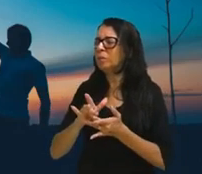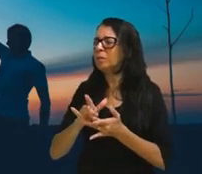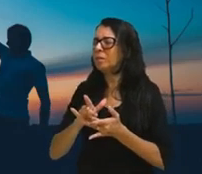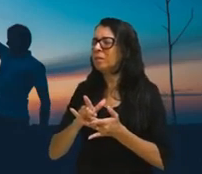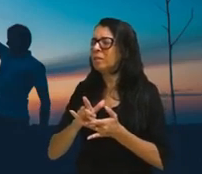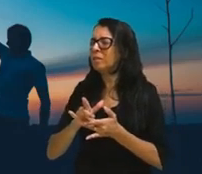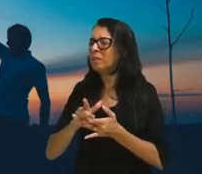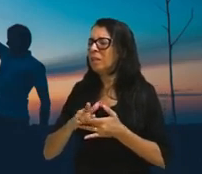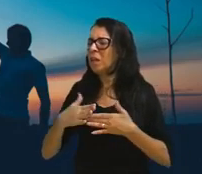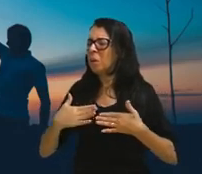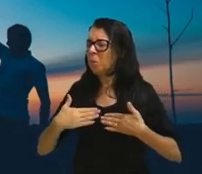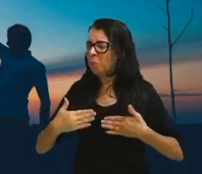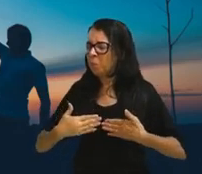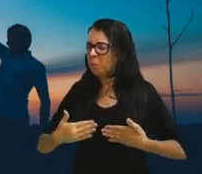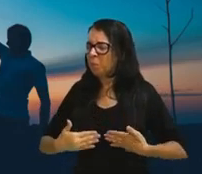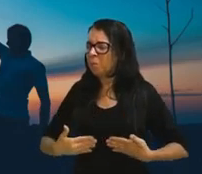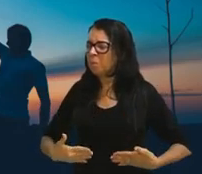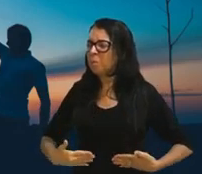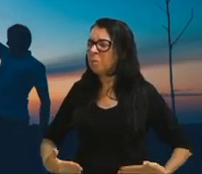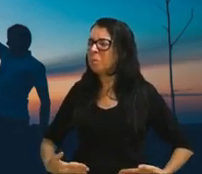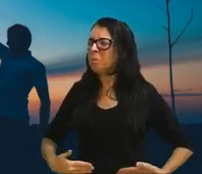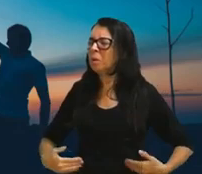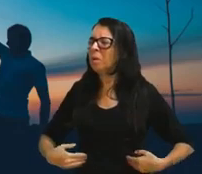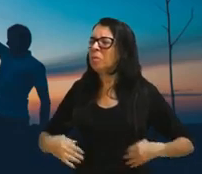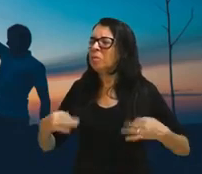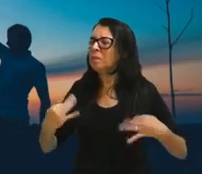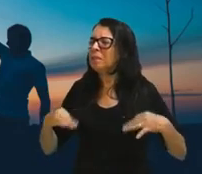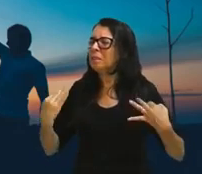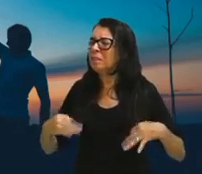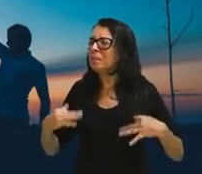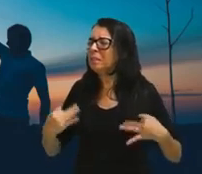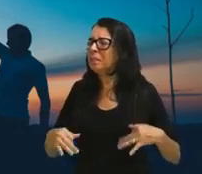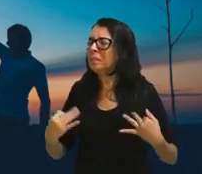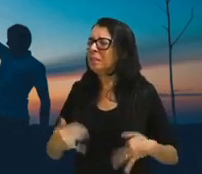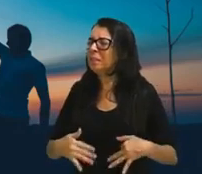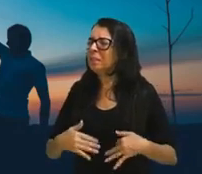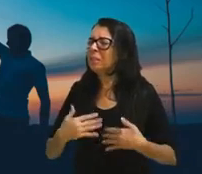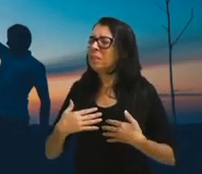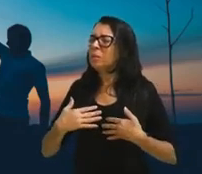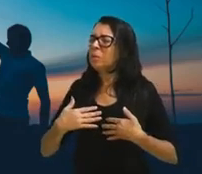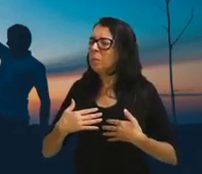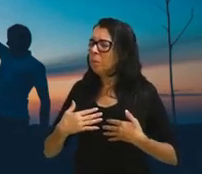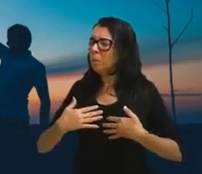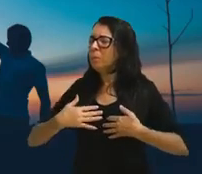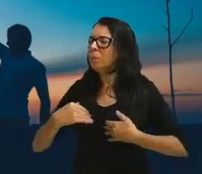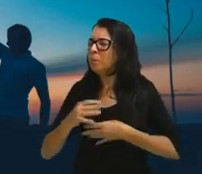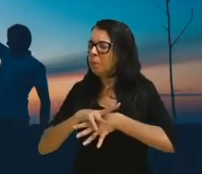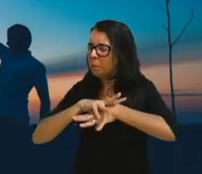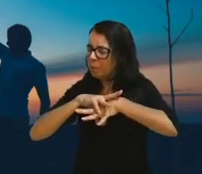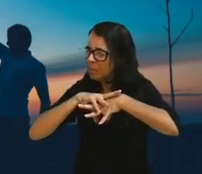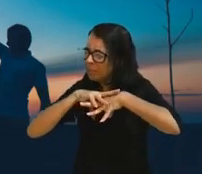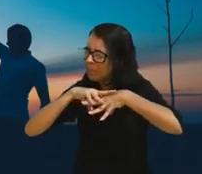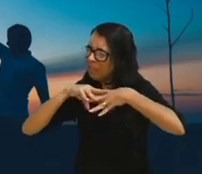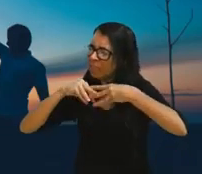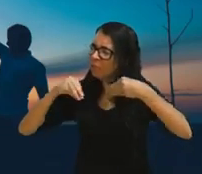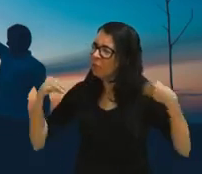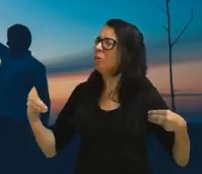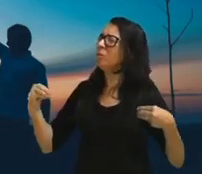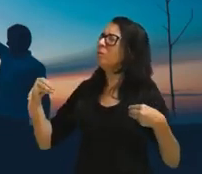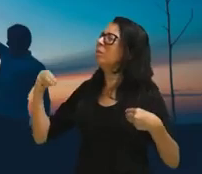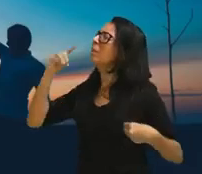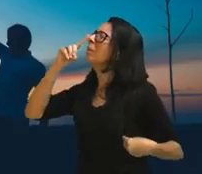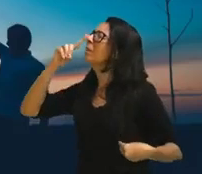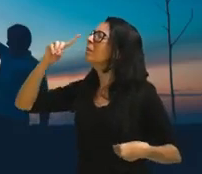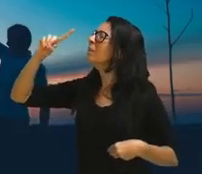vidas que se encontram nessa mesma situação, à espera da ação e da intervenção do